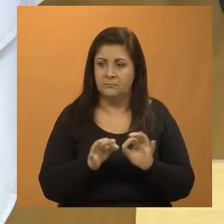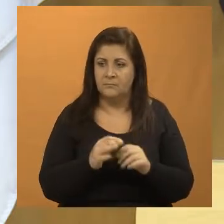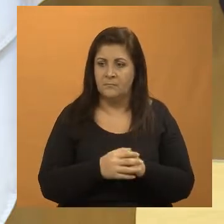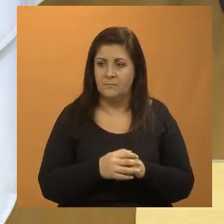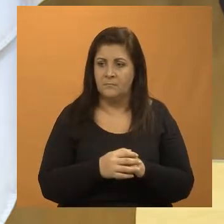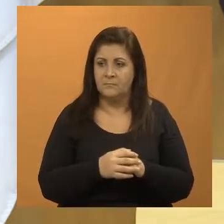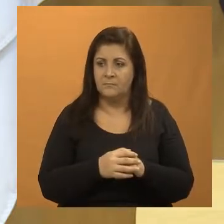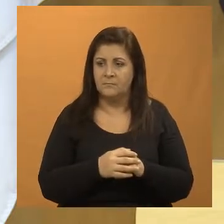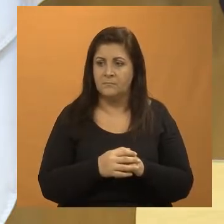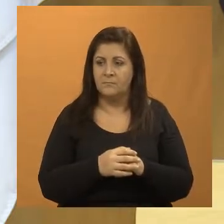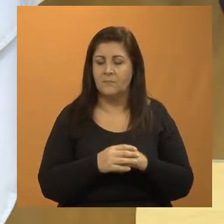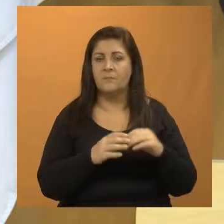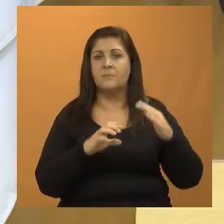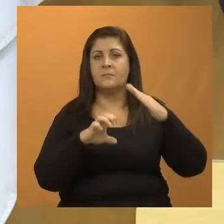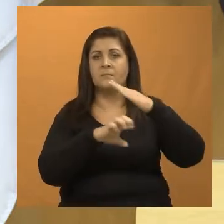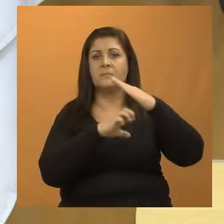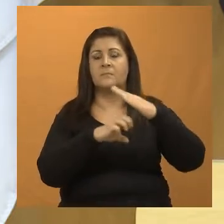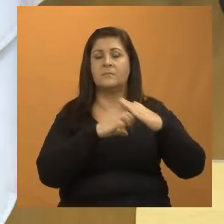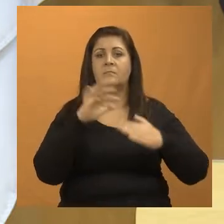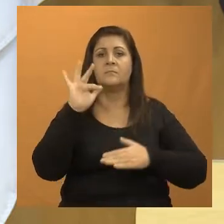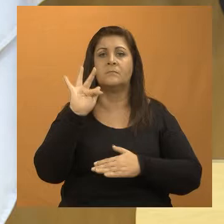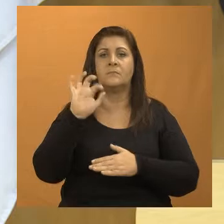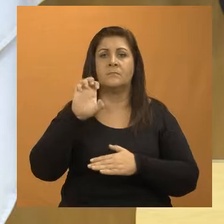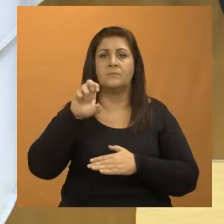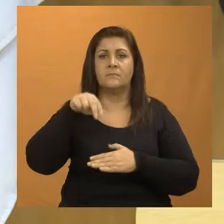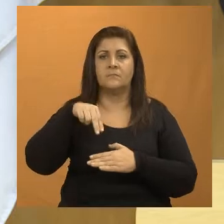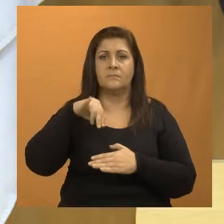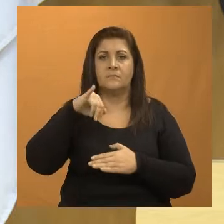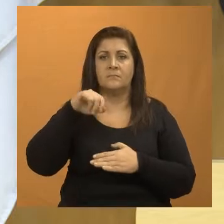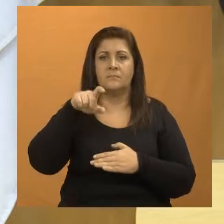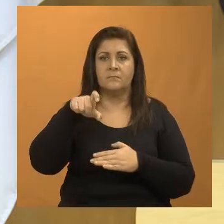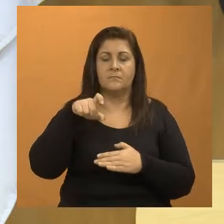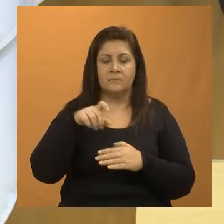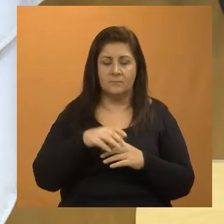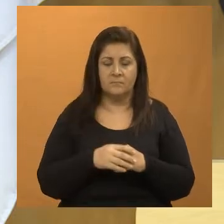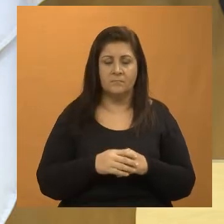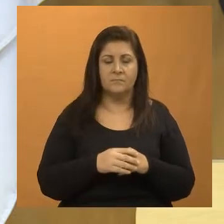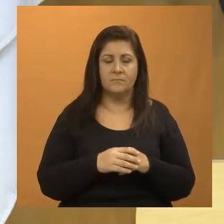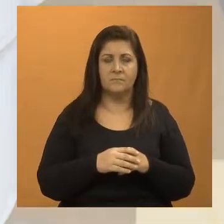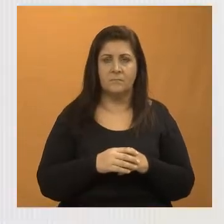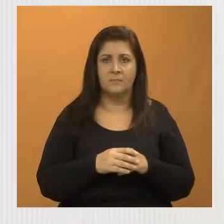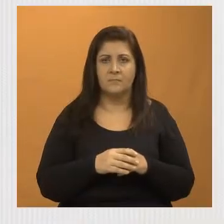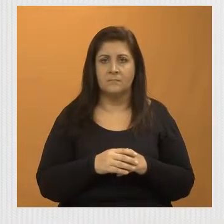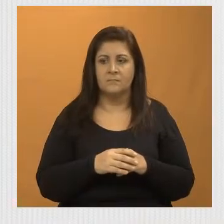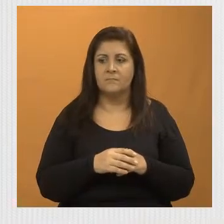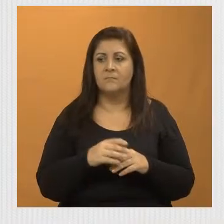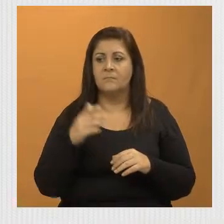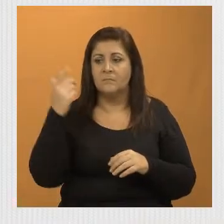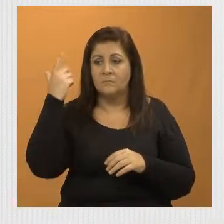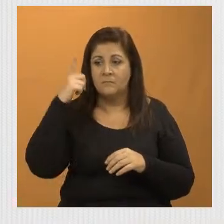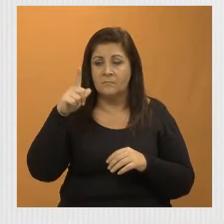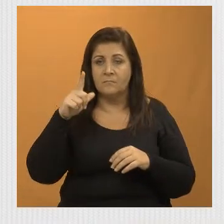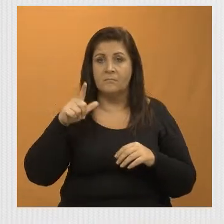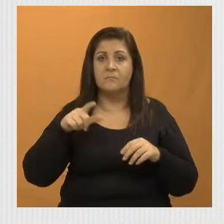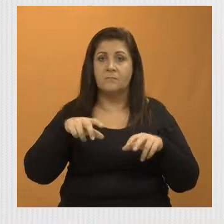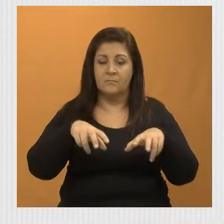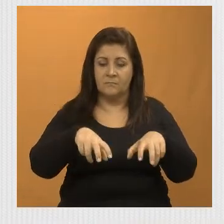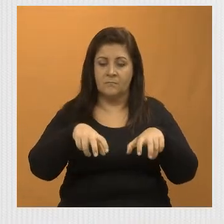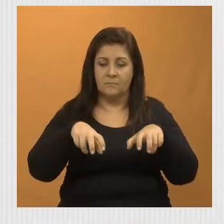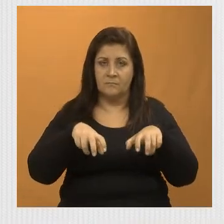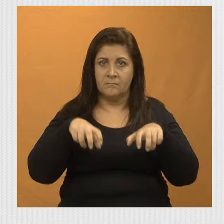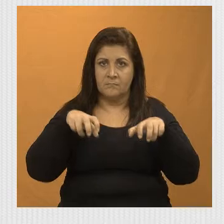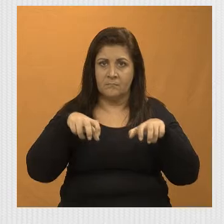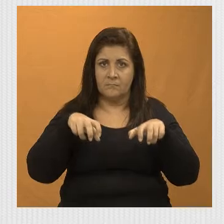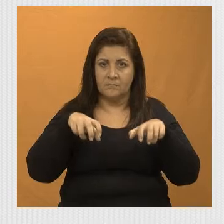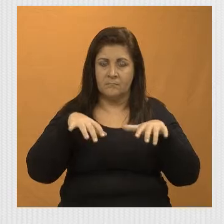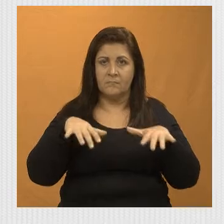Fênix Estrutura Pré-Fabricada, uma empresa de Jacareí especializada. Sem esse conserto dessa arquibancada, nós não conseguiríamos ir